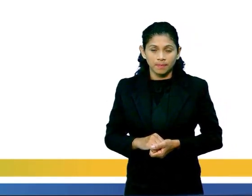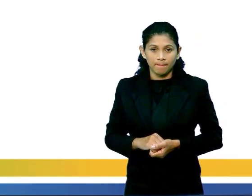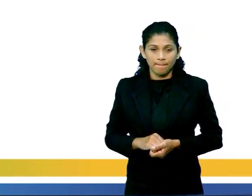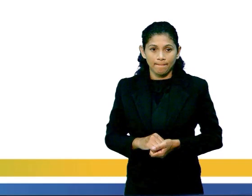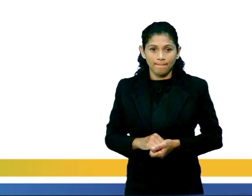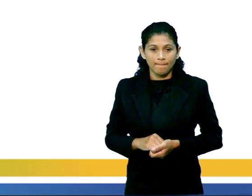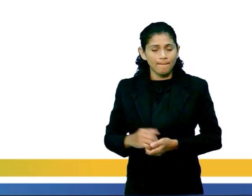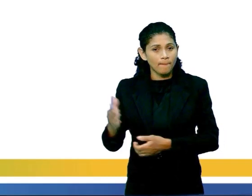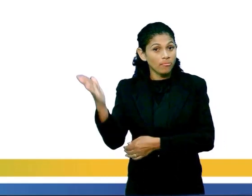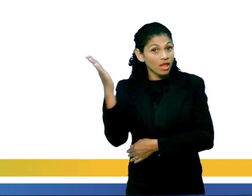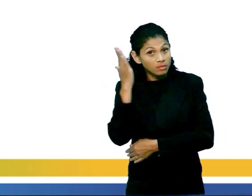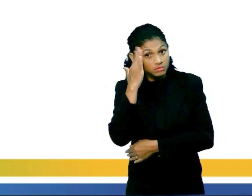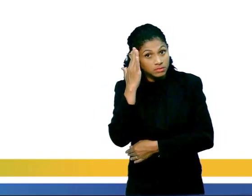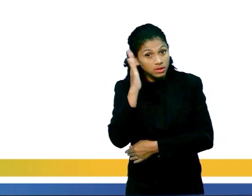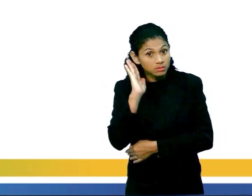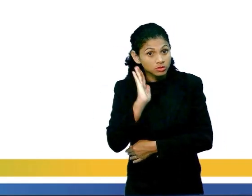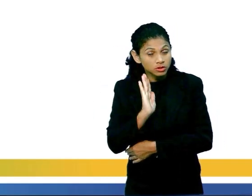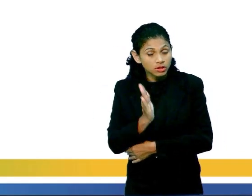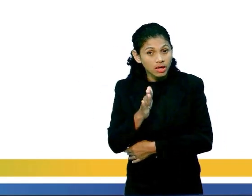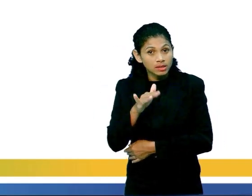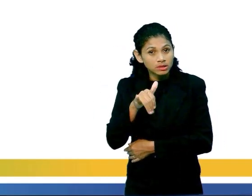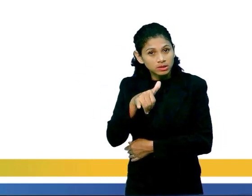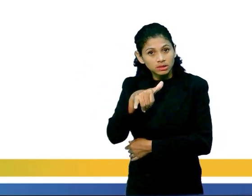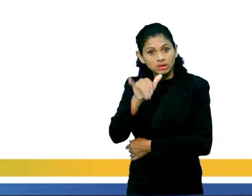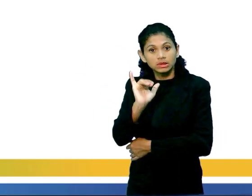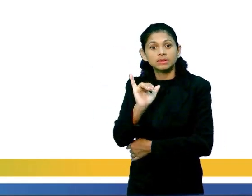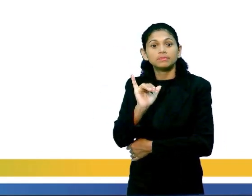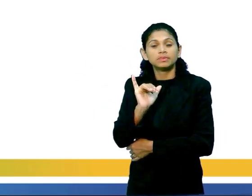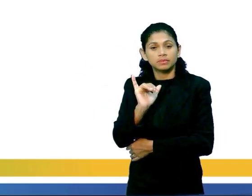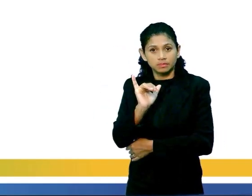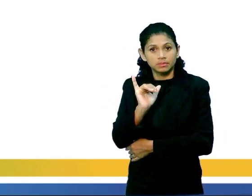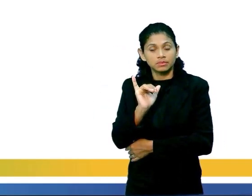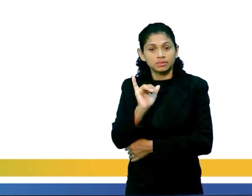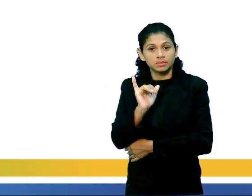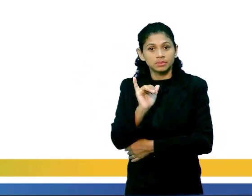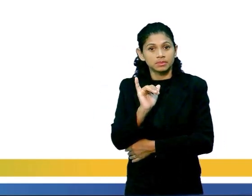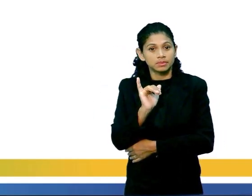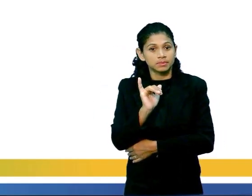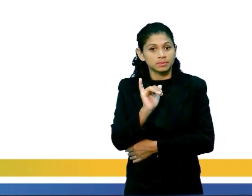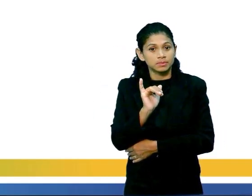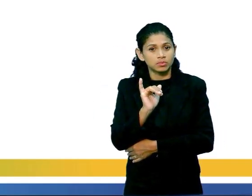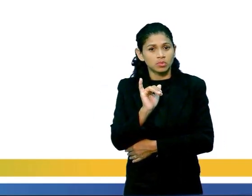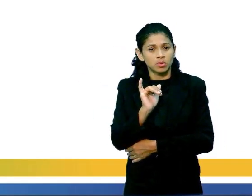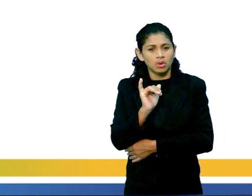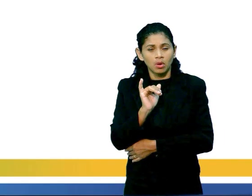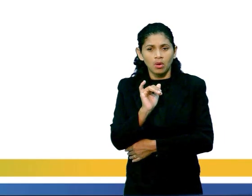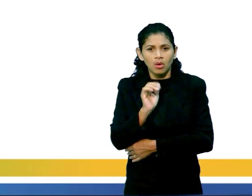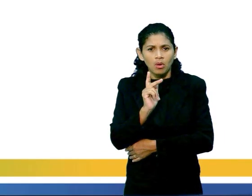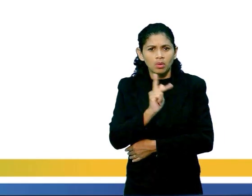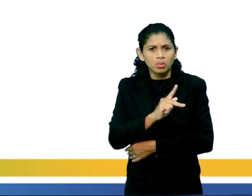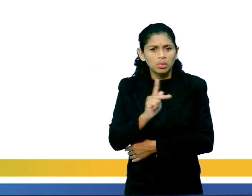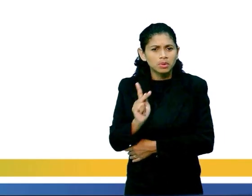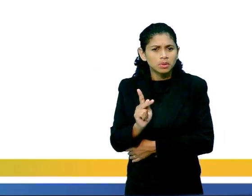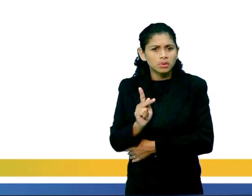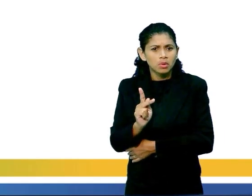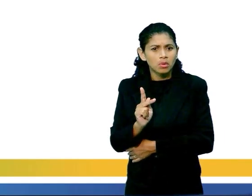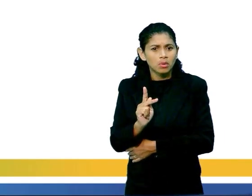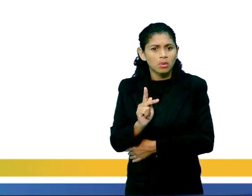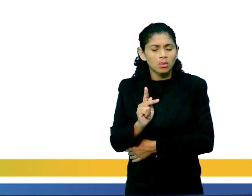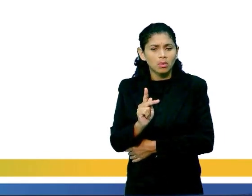Vamos lá. Sabemos que... Nossa, professor, eu não sei o que é isso que acabou de aparecer na